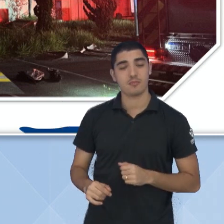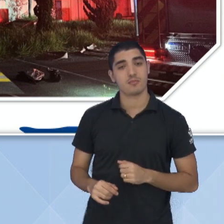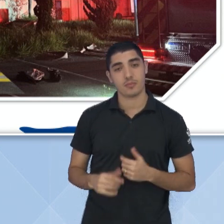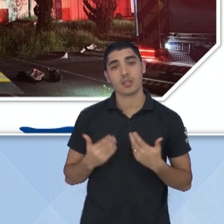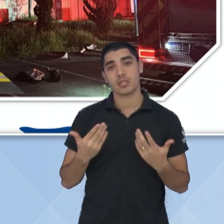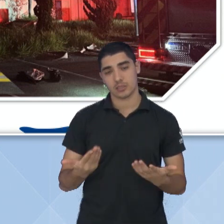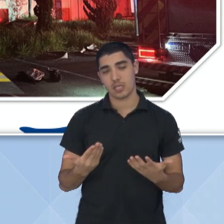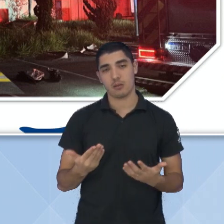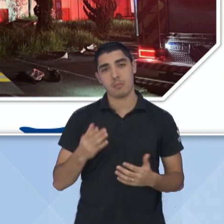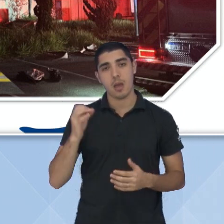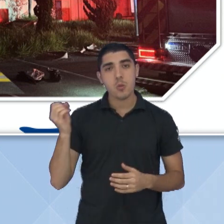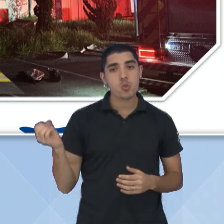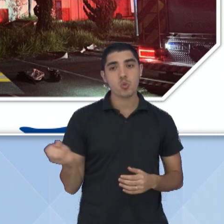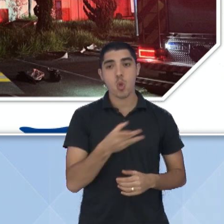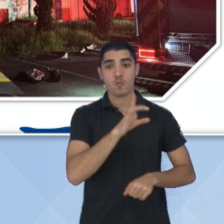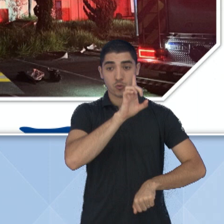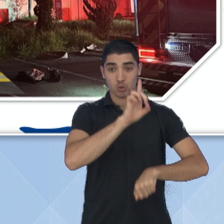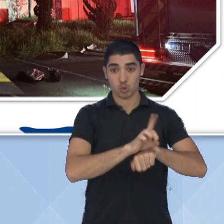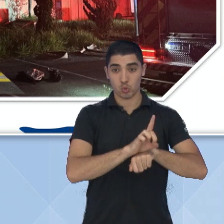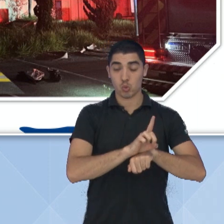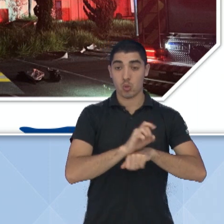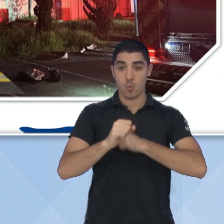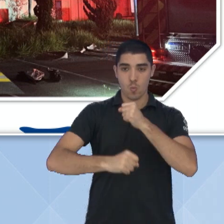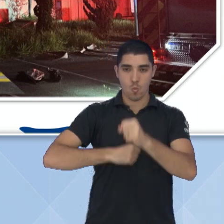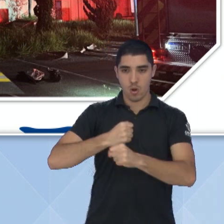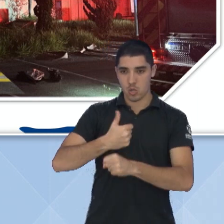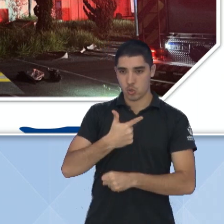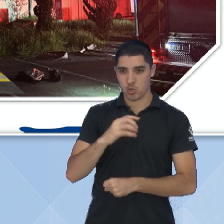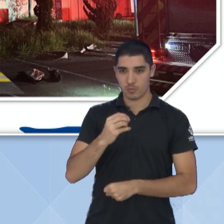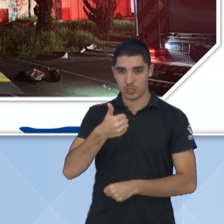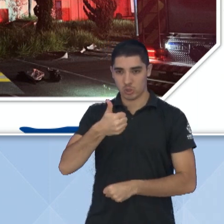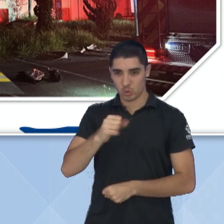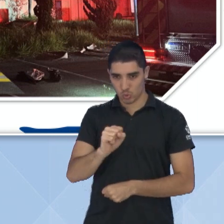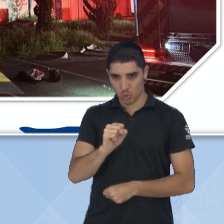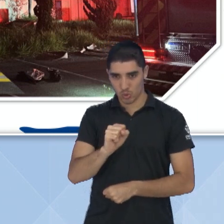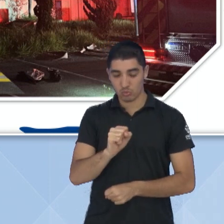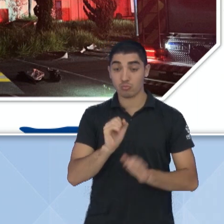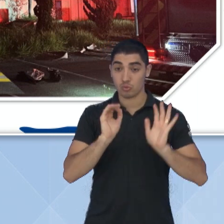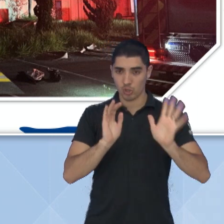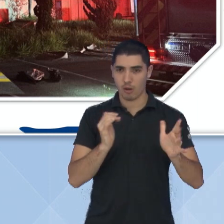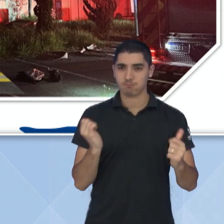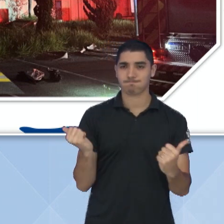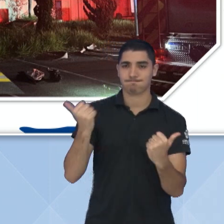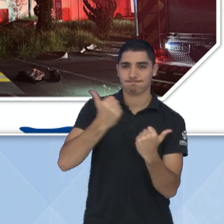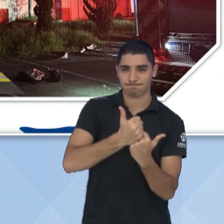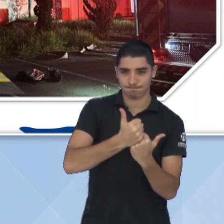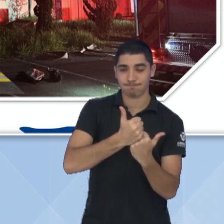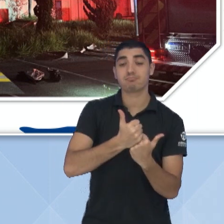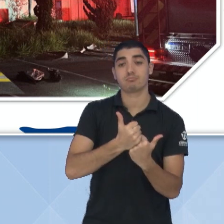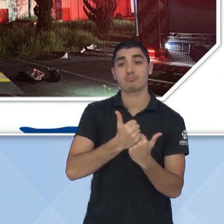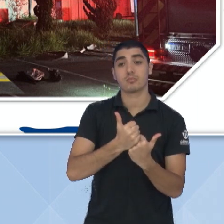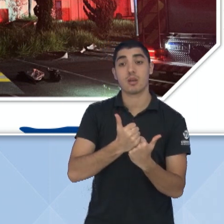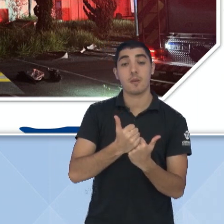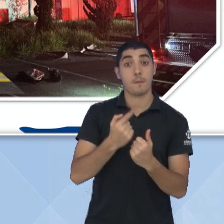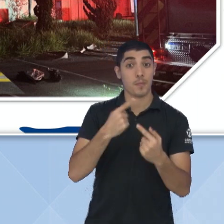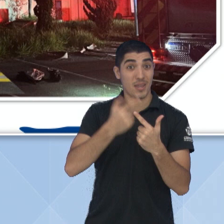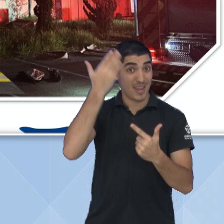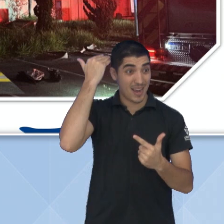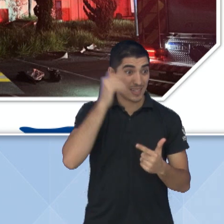nova diretoria assumiu em 2018, substituindo as pessoas que haviam feito Provisão uma